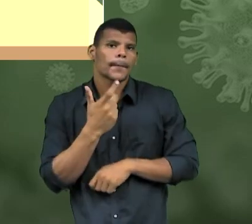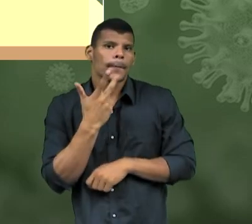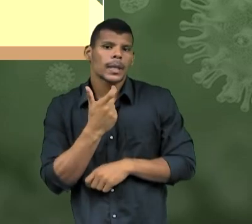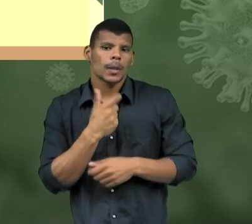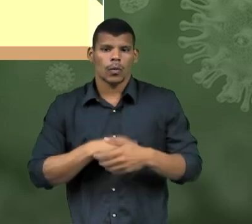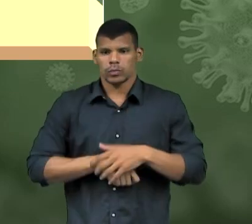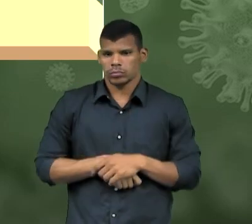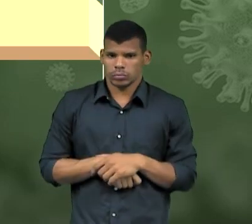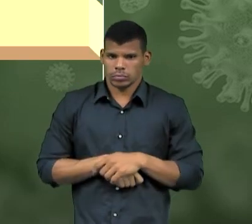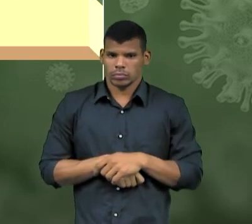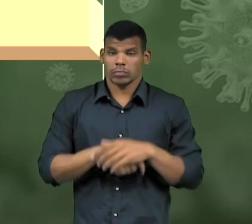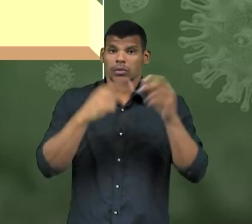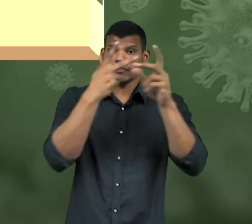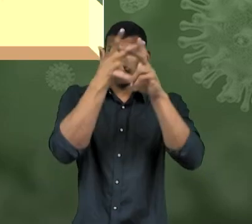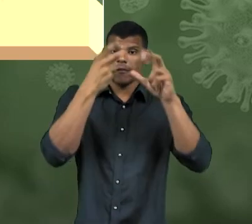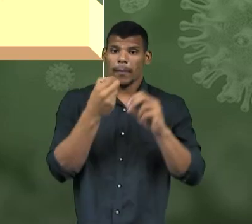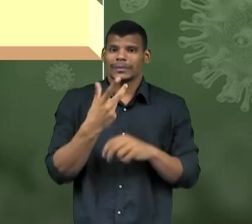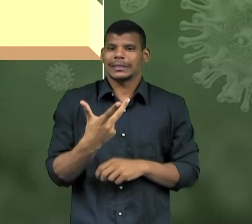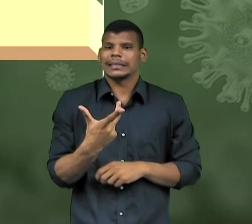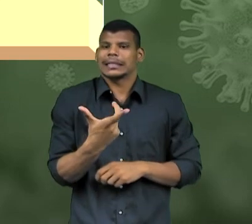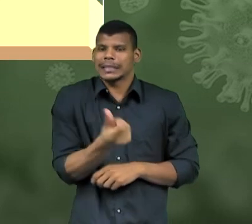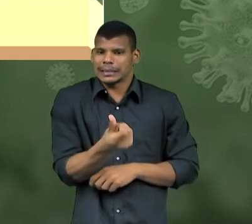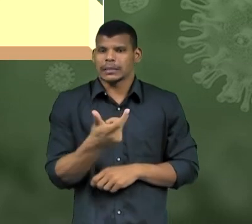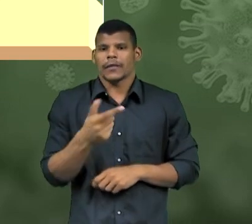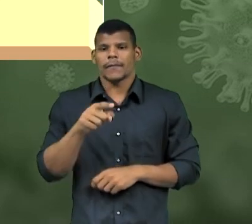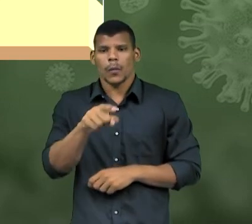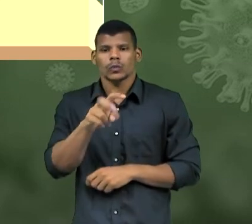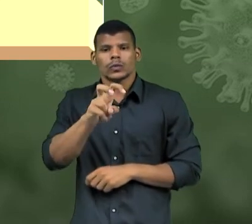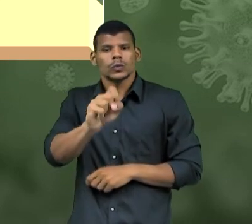56,99% e nas enfermarias,